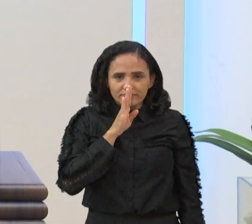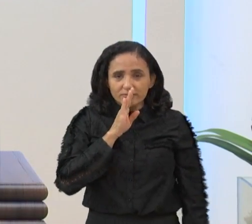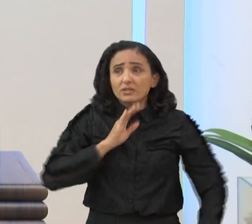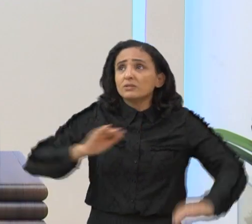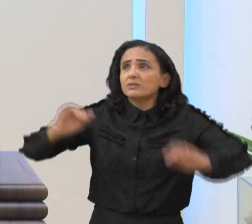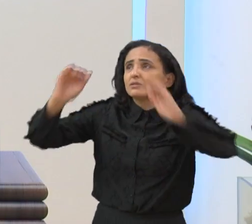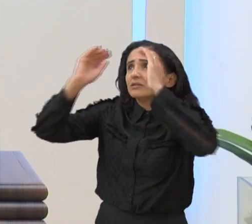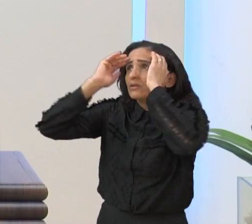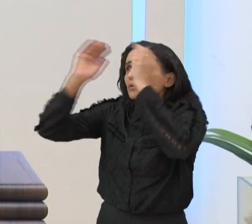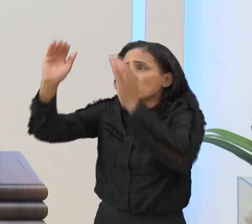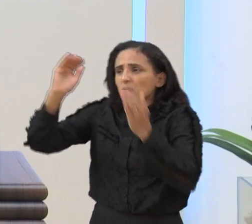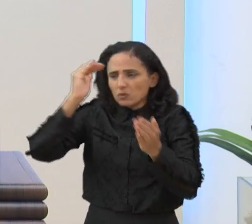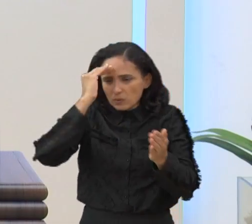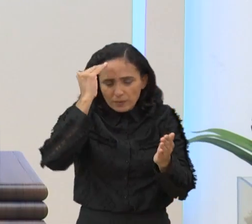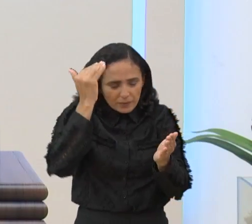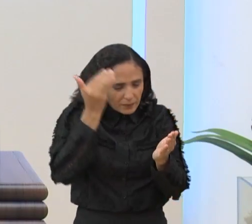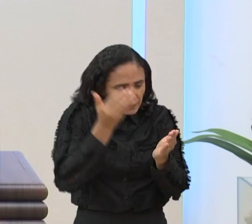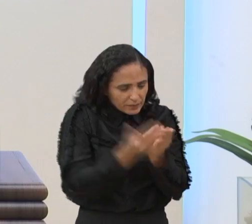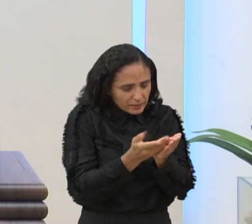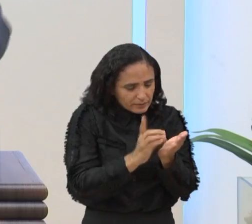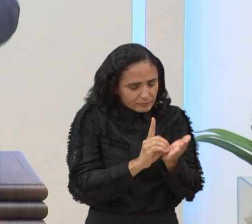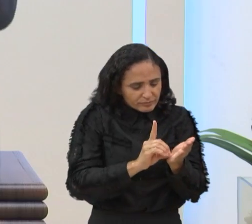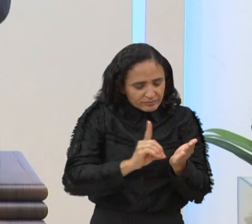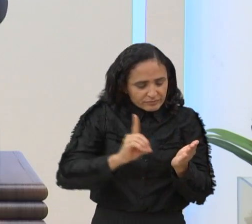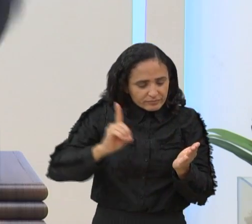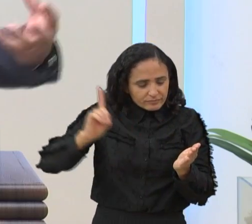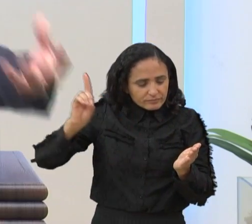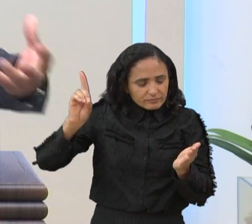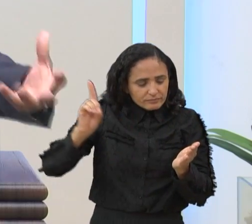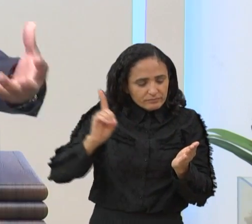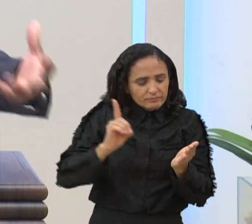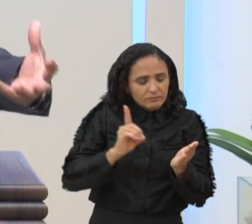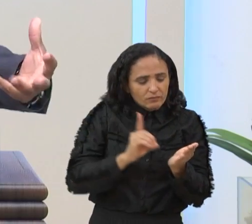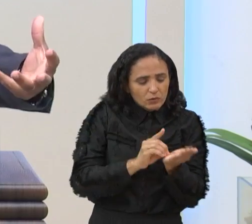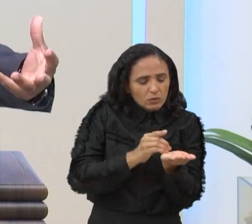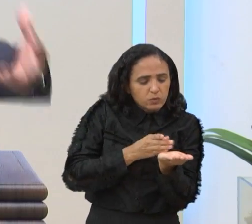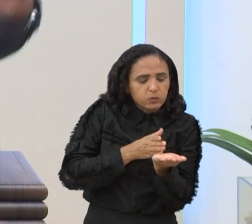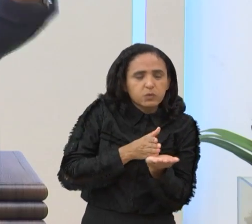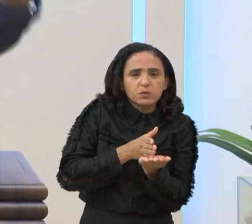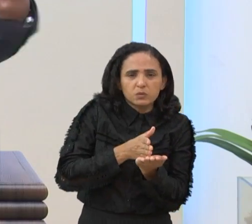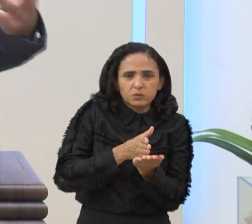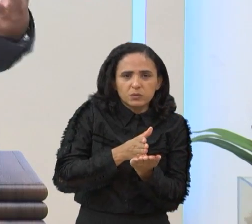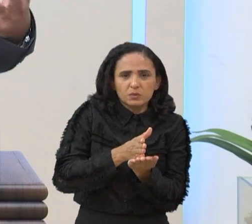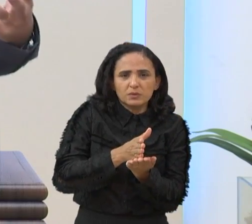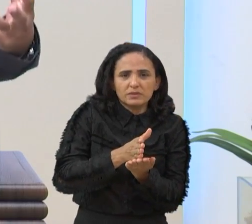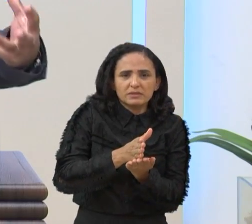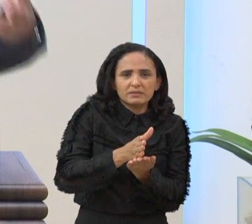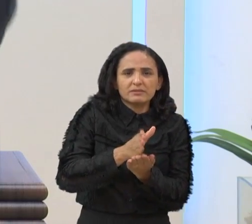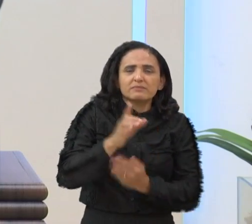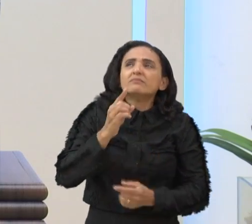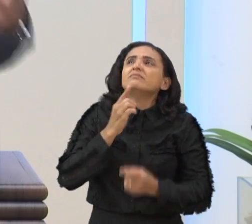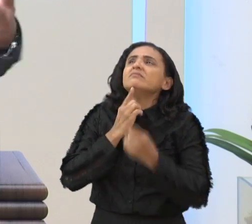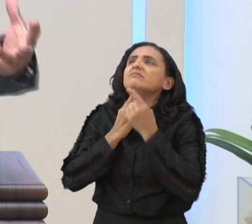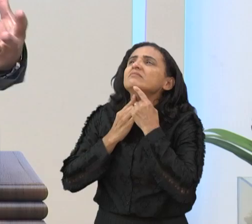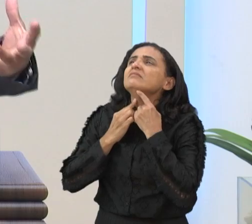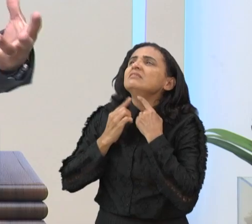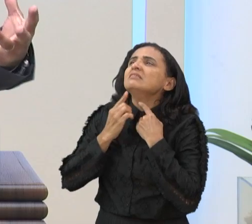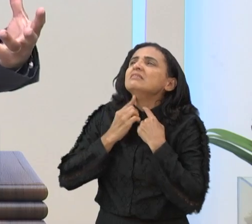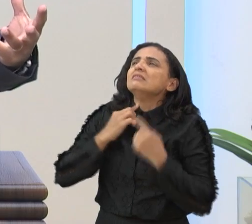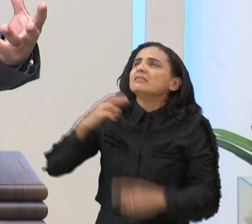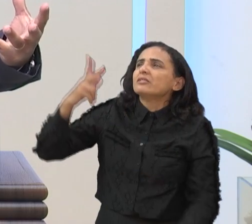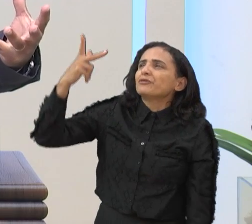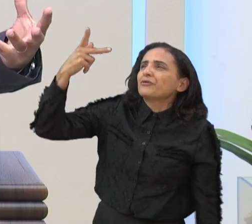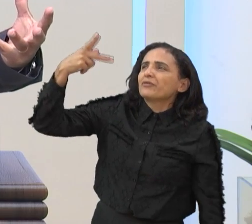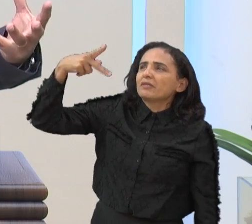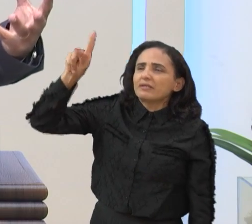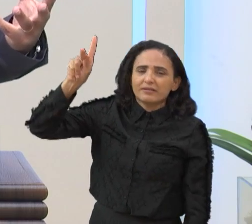a palavra de Deus, está em se submeter ao que Jesus